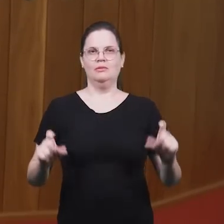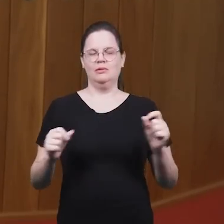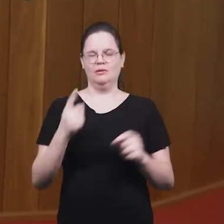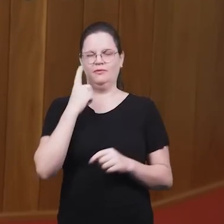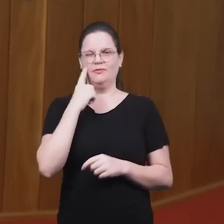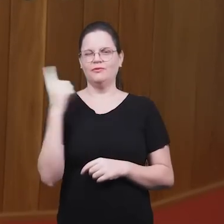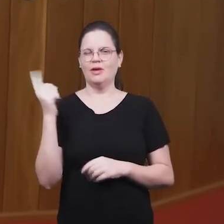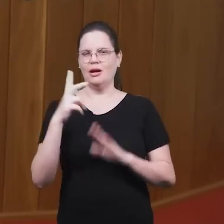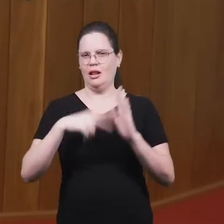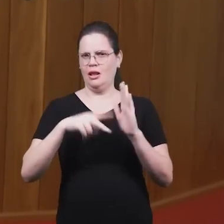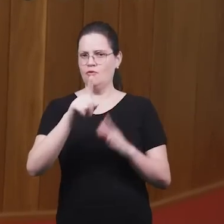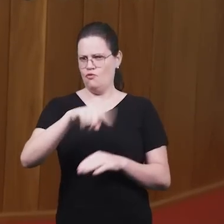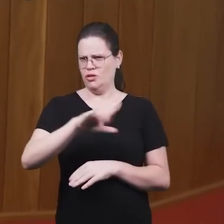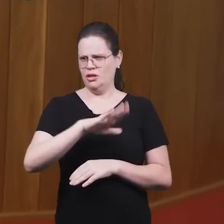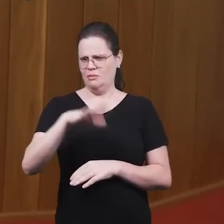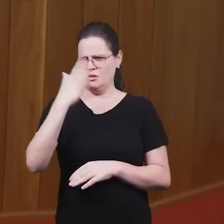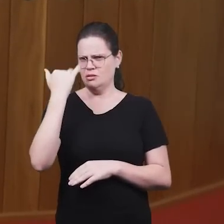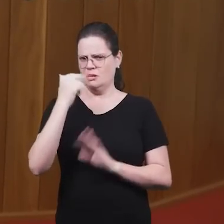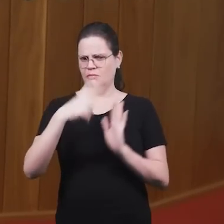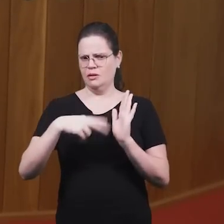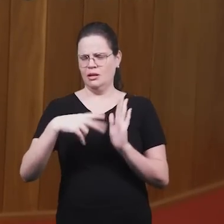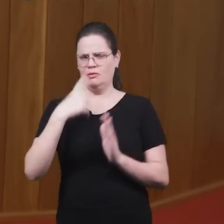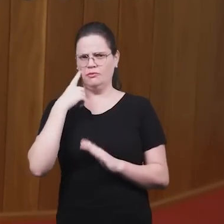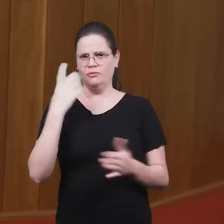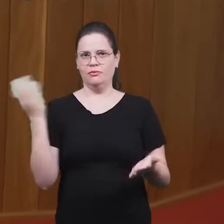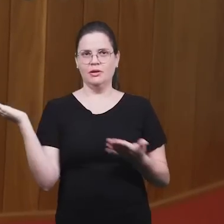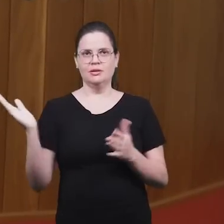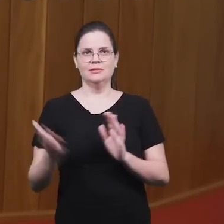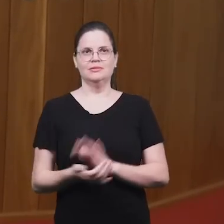que o intermediário já sabe ler. Olha aqui.